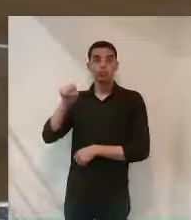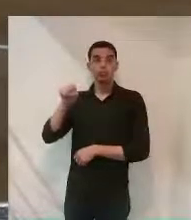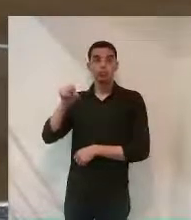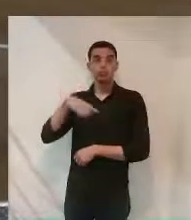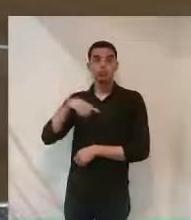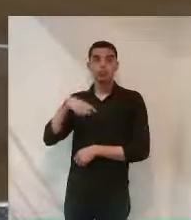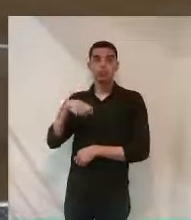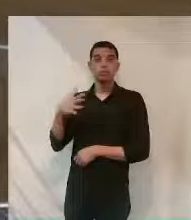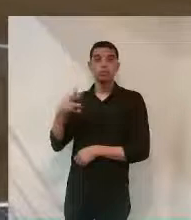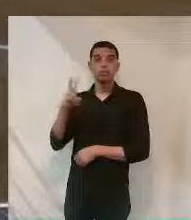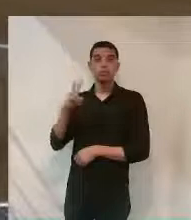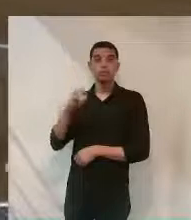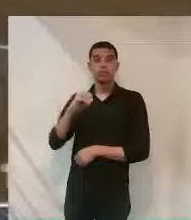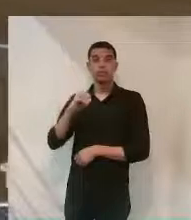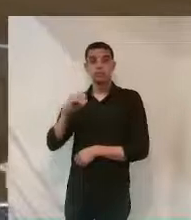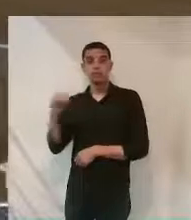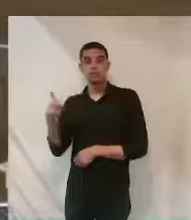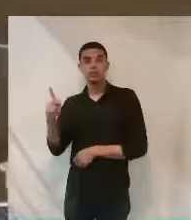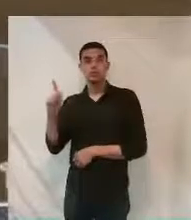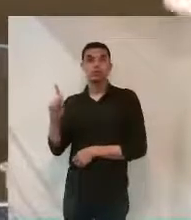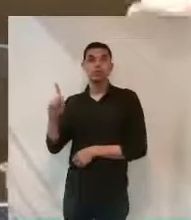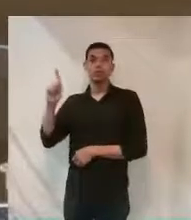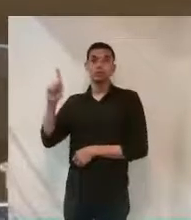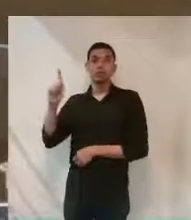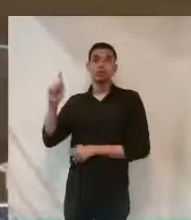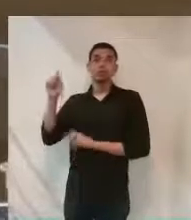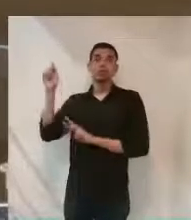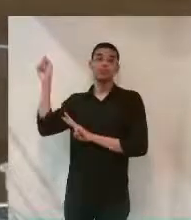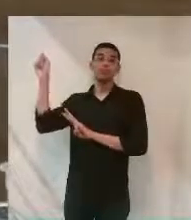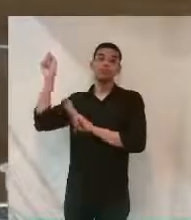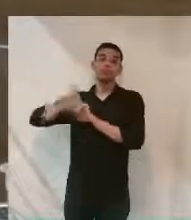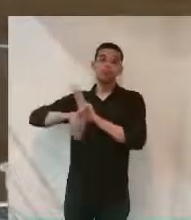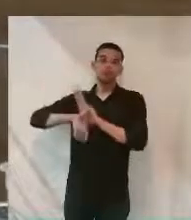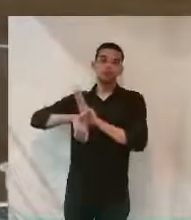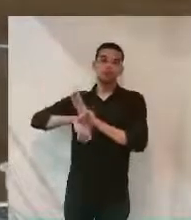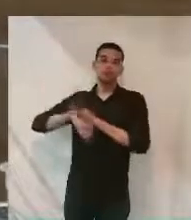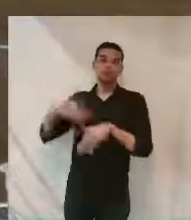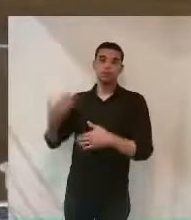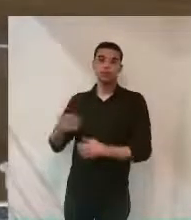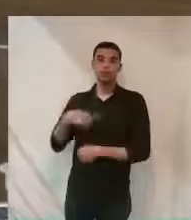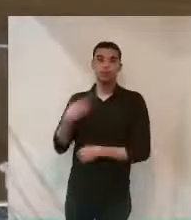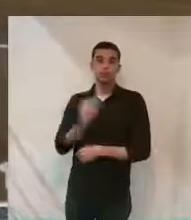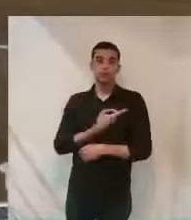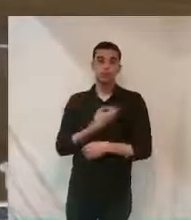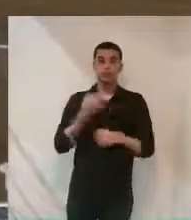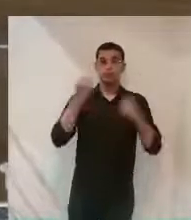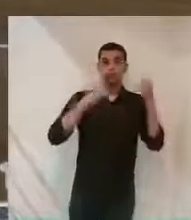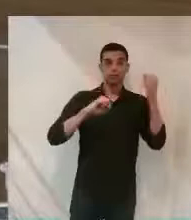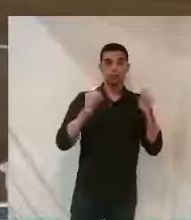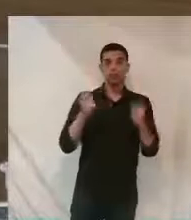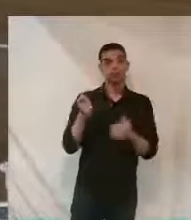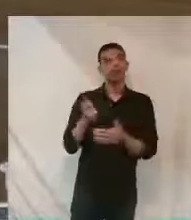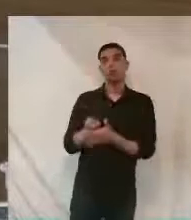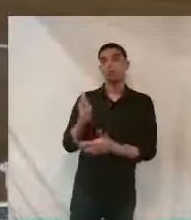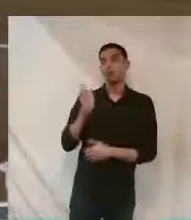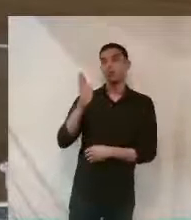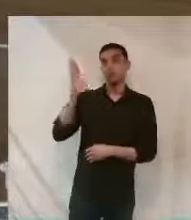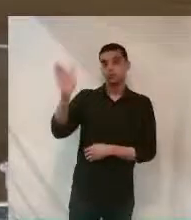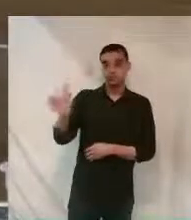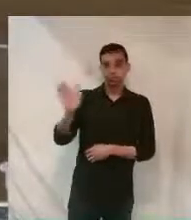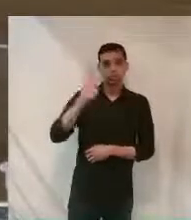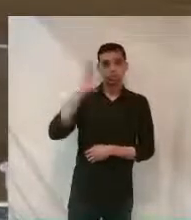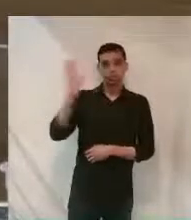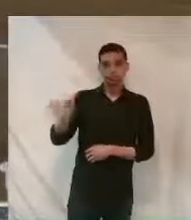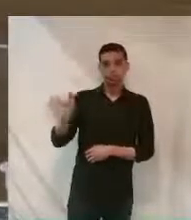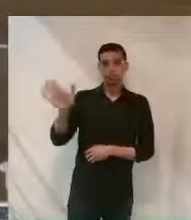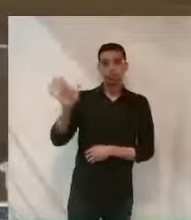de 500 quilos de material a cada trimestre. Então, a siderúrgica não vai comprar direto da cooperativa, então a gente faz o link